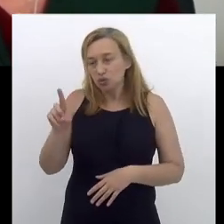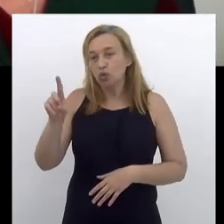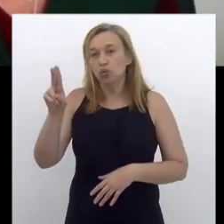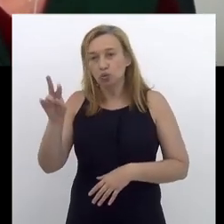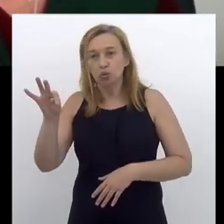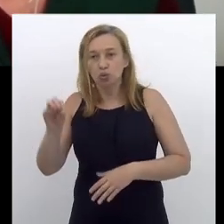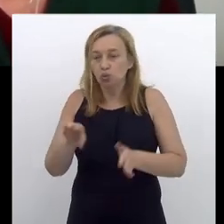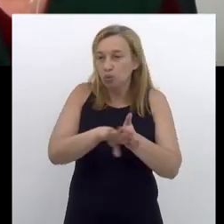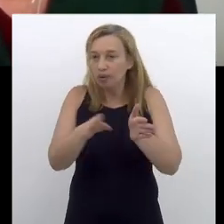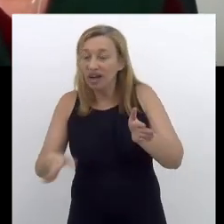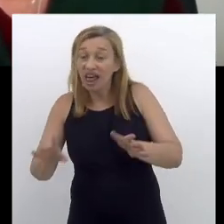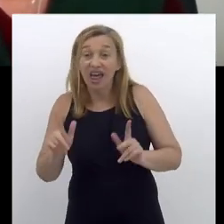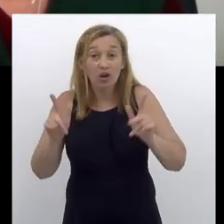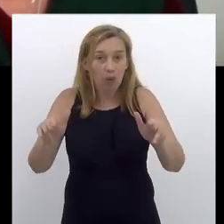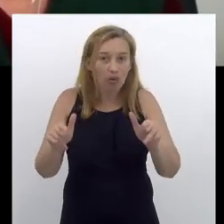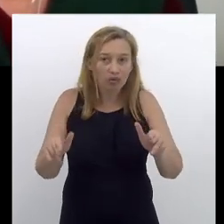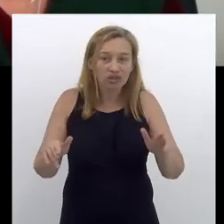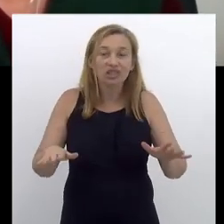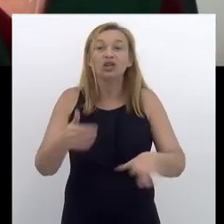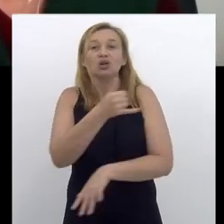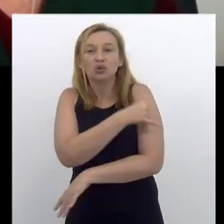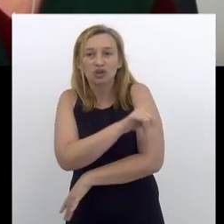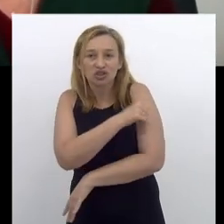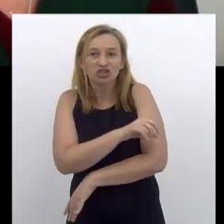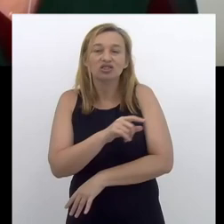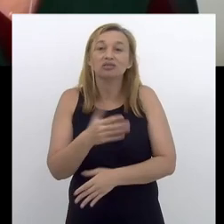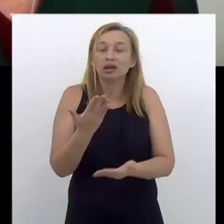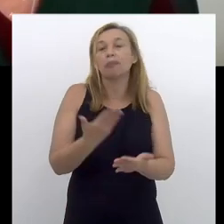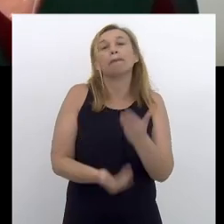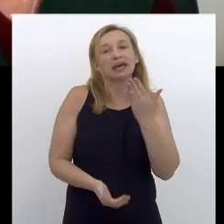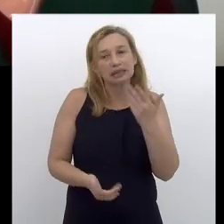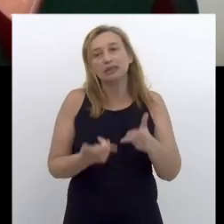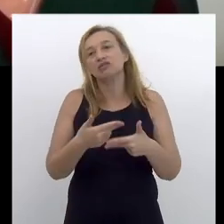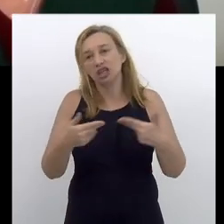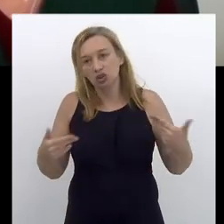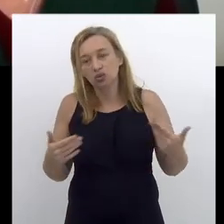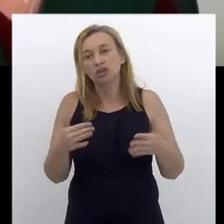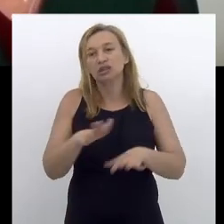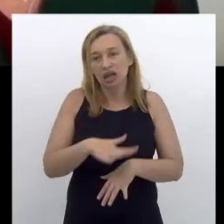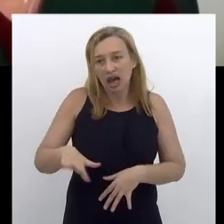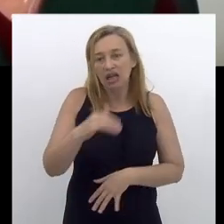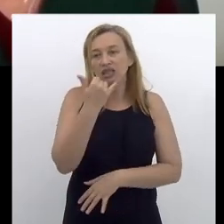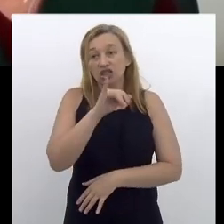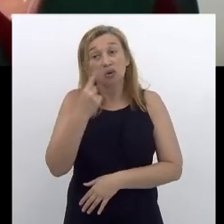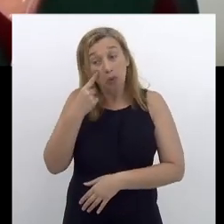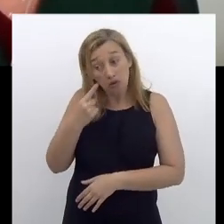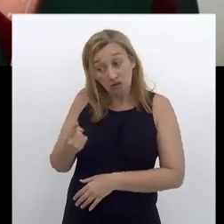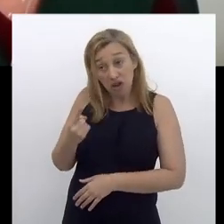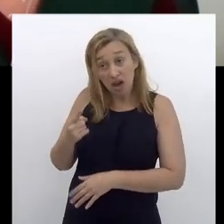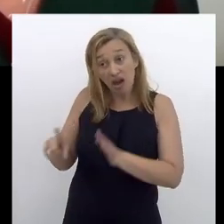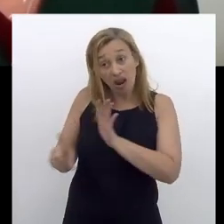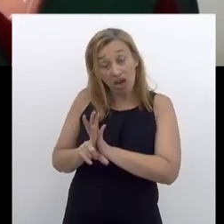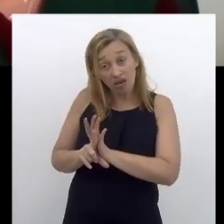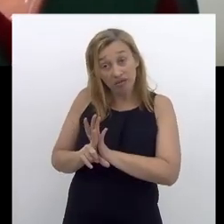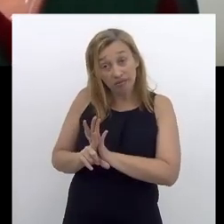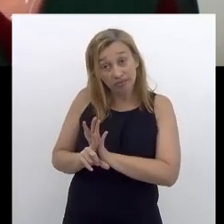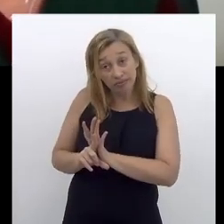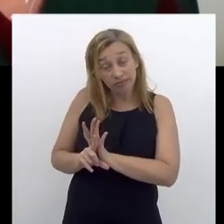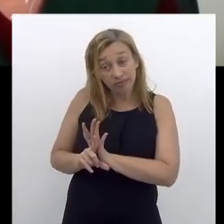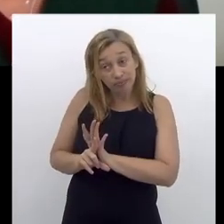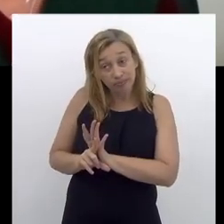duto submarino, ele é o mesmo. E o Rio de Janeiro tem perdido muita coisa na área de energia. Basta ver a